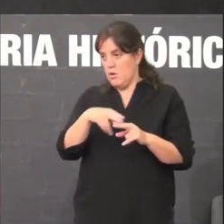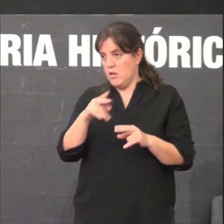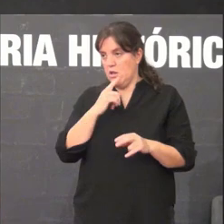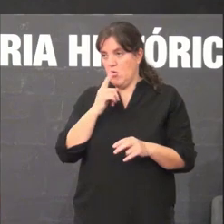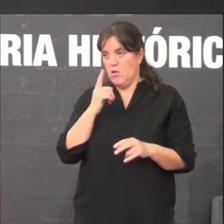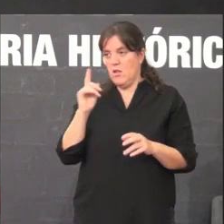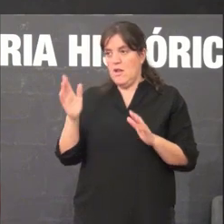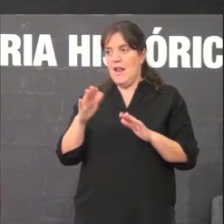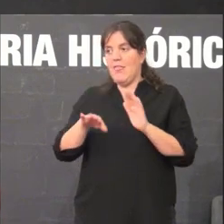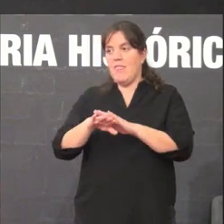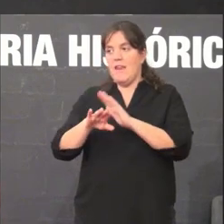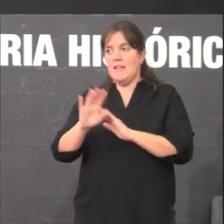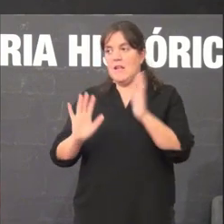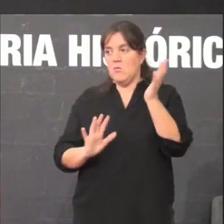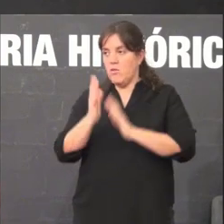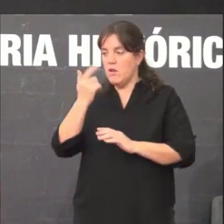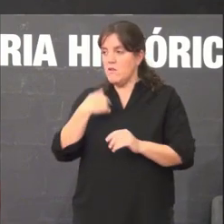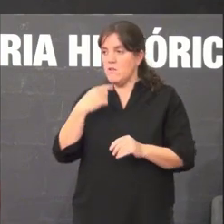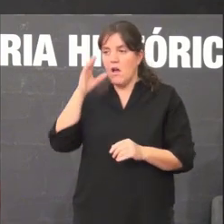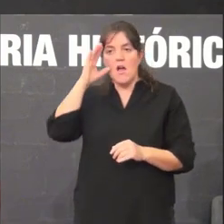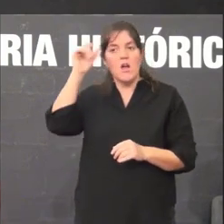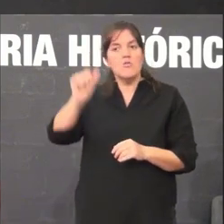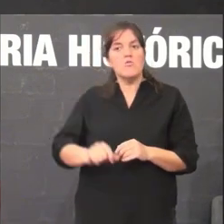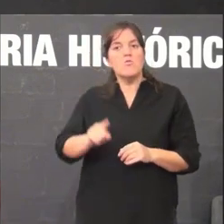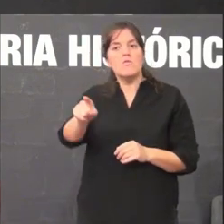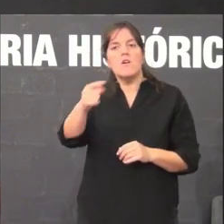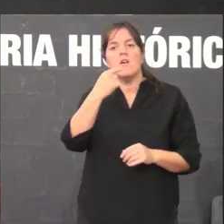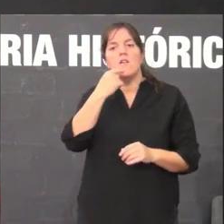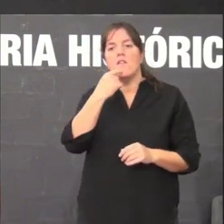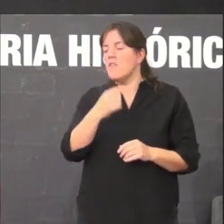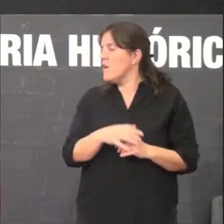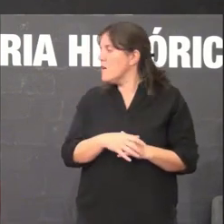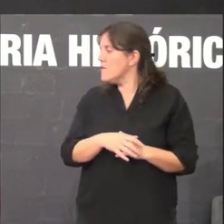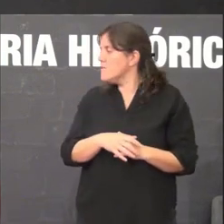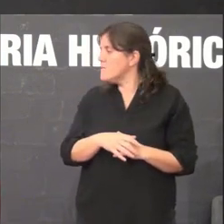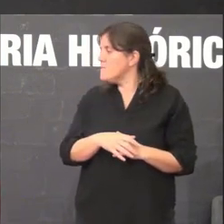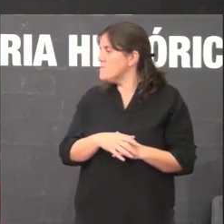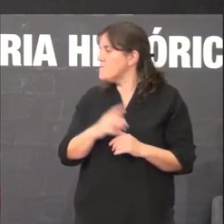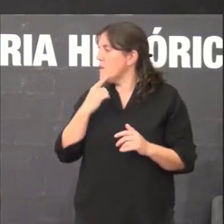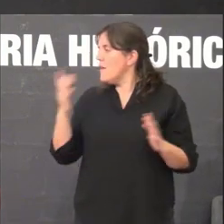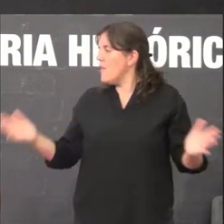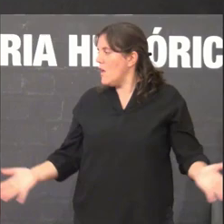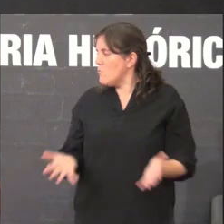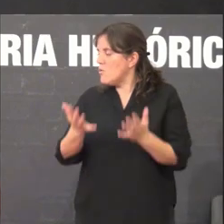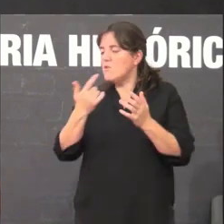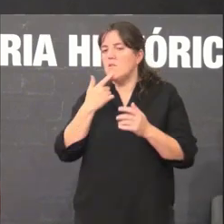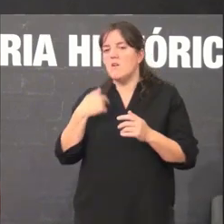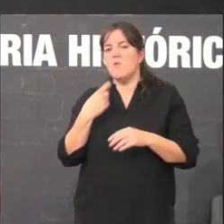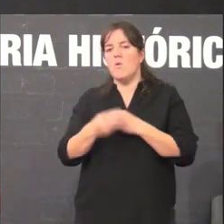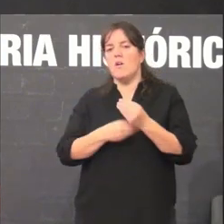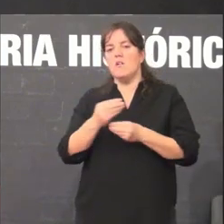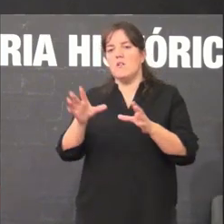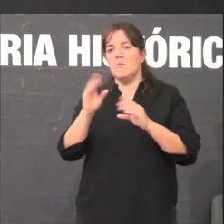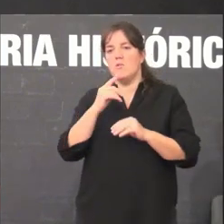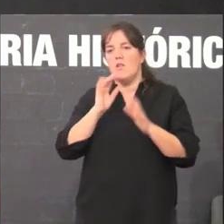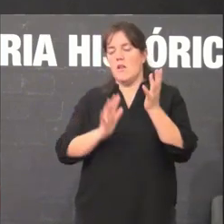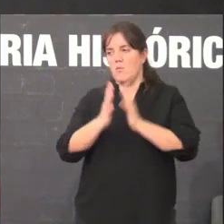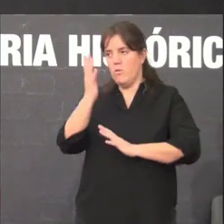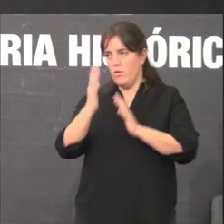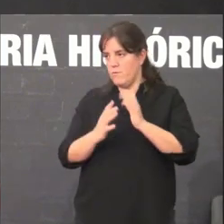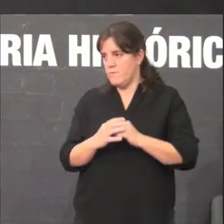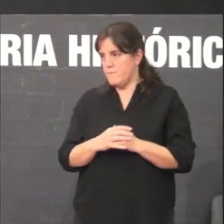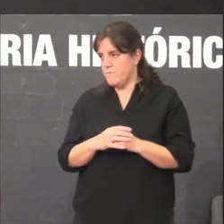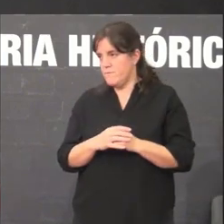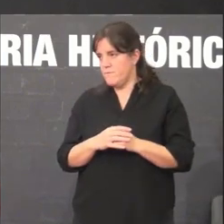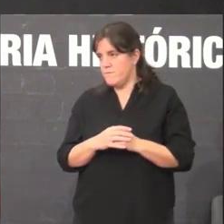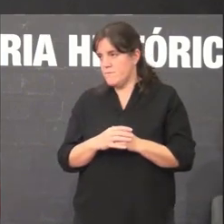revisionista, escolhe para as comemorações o slogan Abril é evolução em detrimento da revolução.